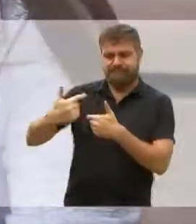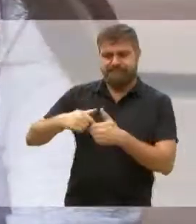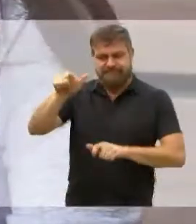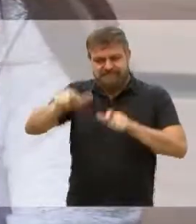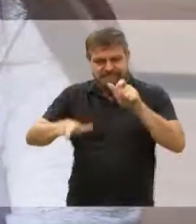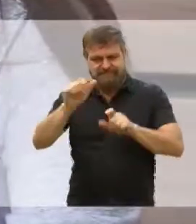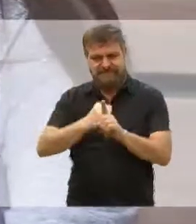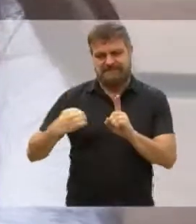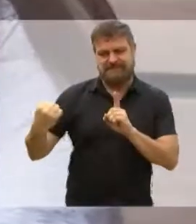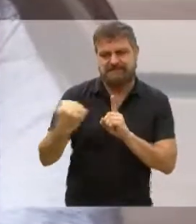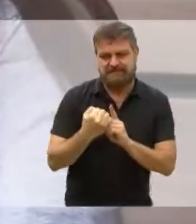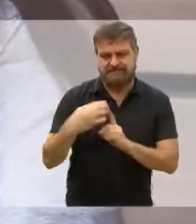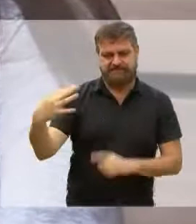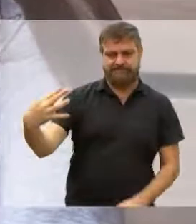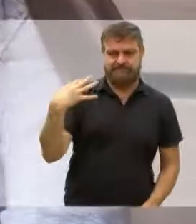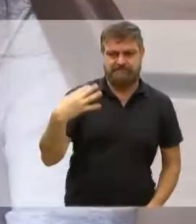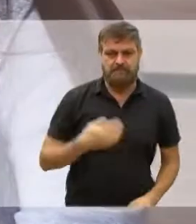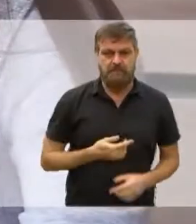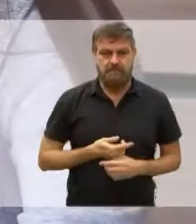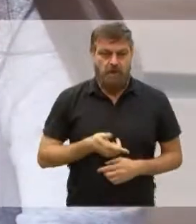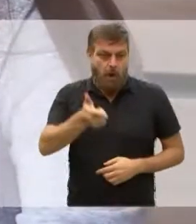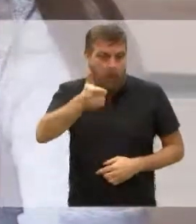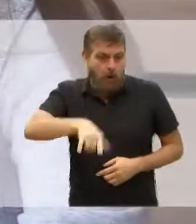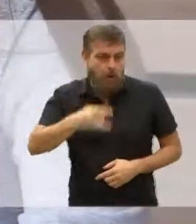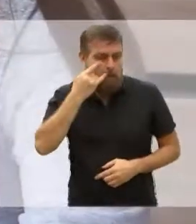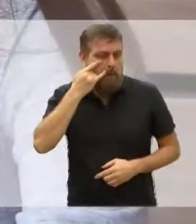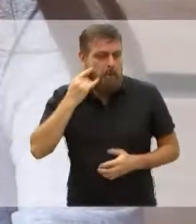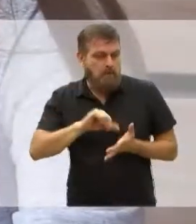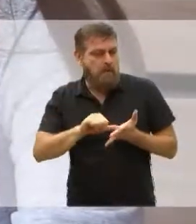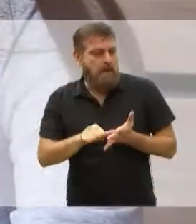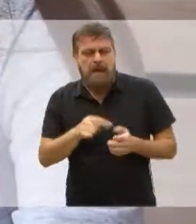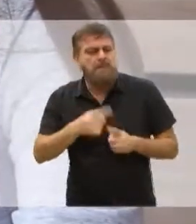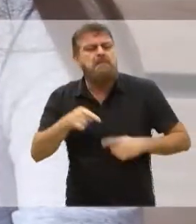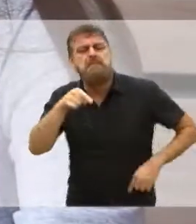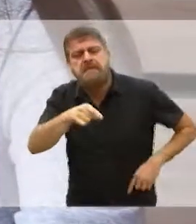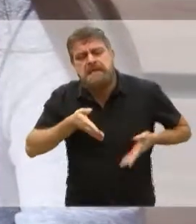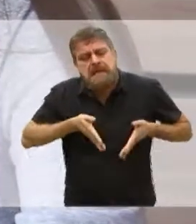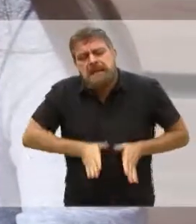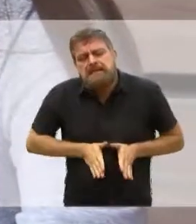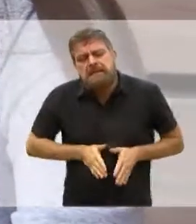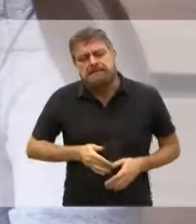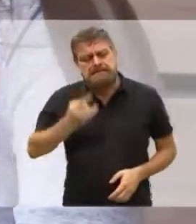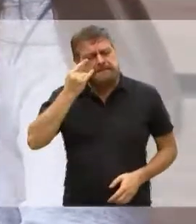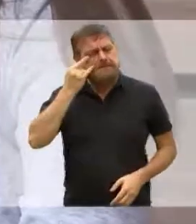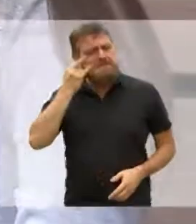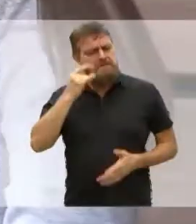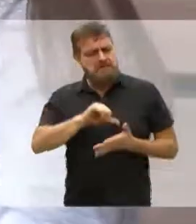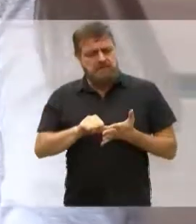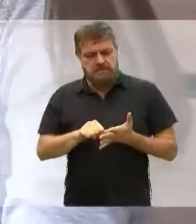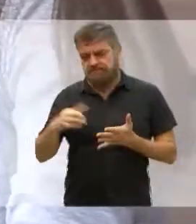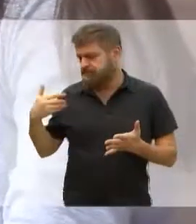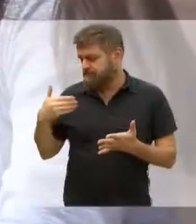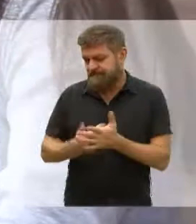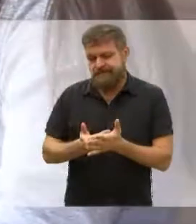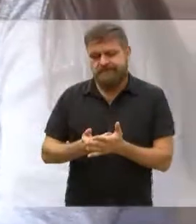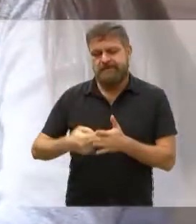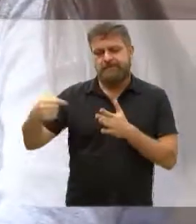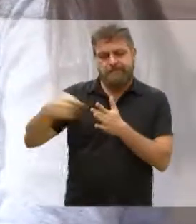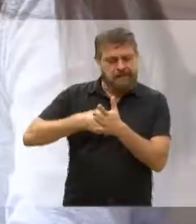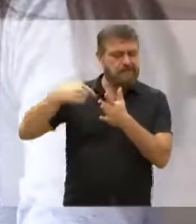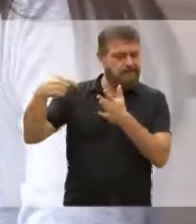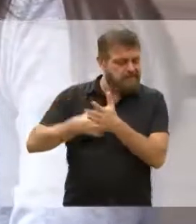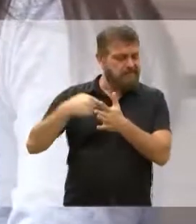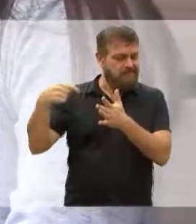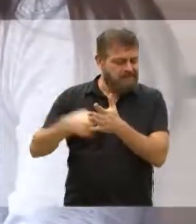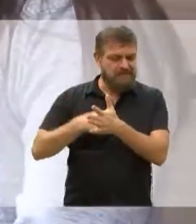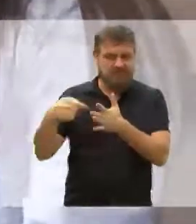mostra aquela certa, né? Ai, será que vem outro? Por que ela é Down? Esse tipo de pergunta, até hoje, é